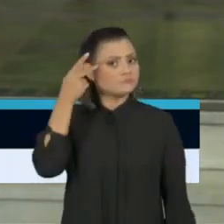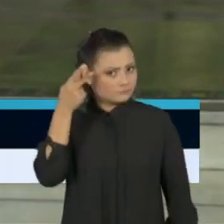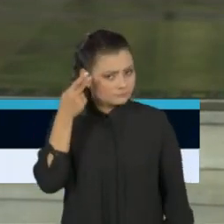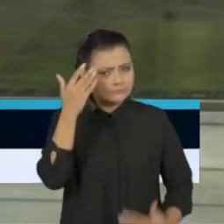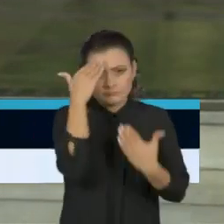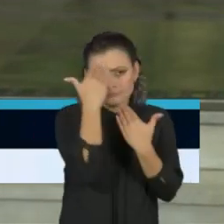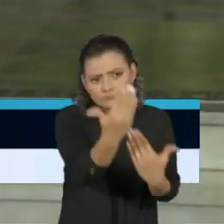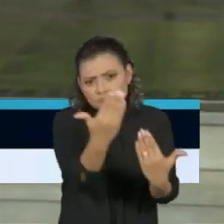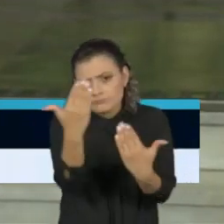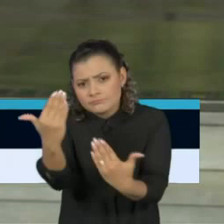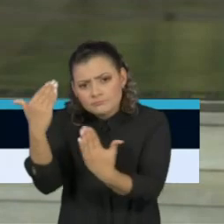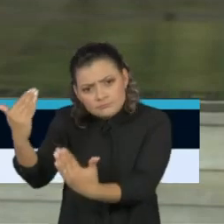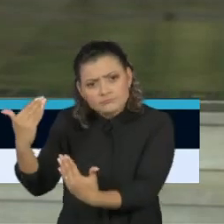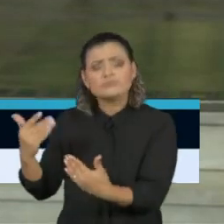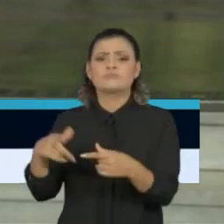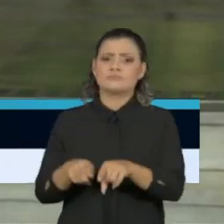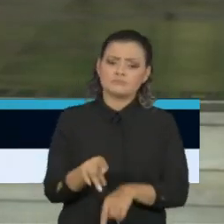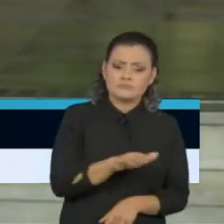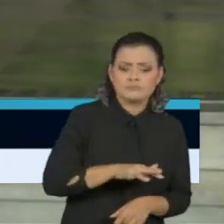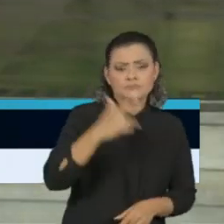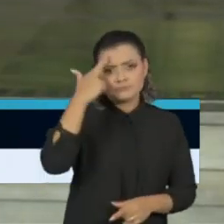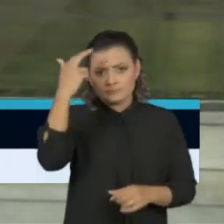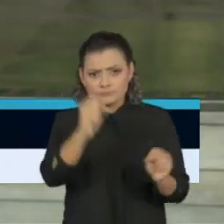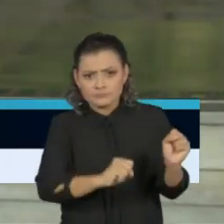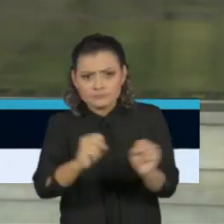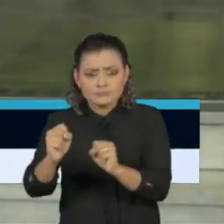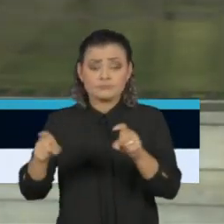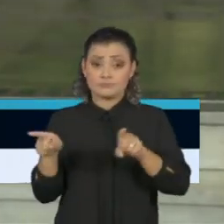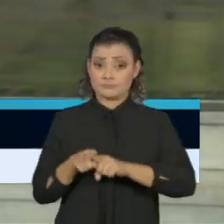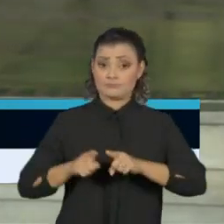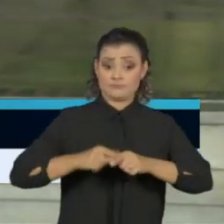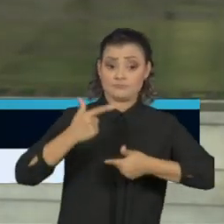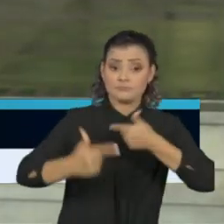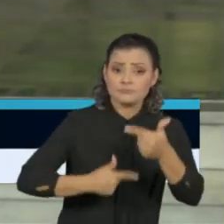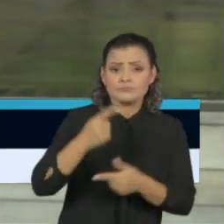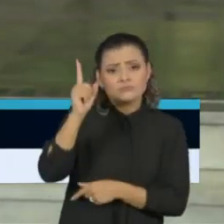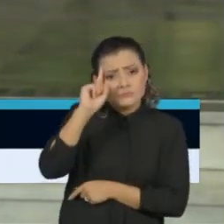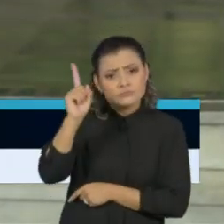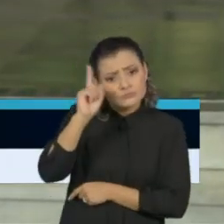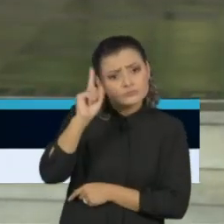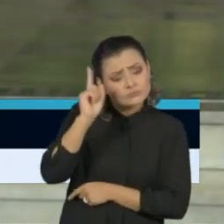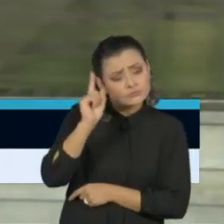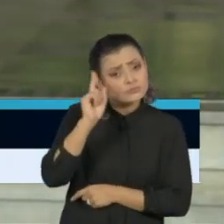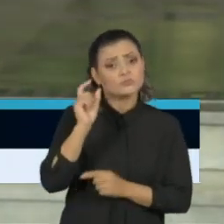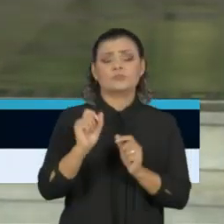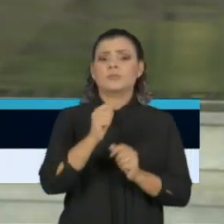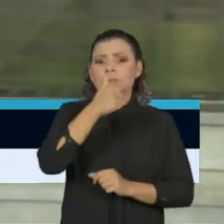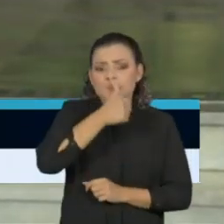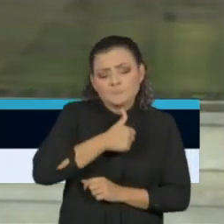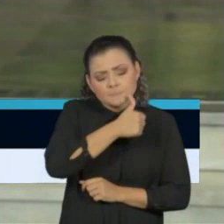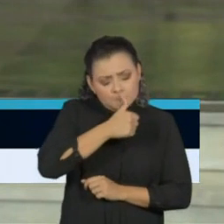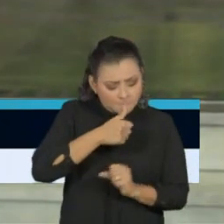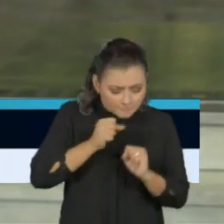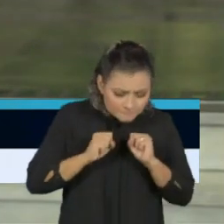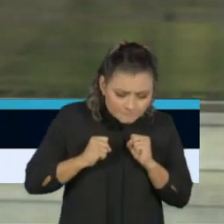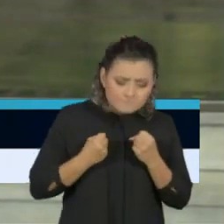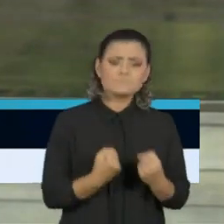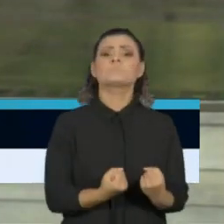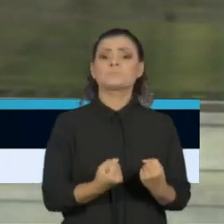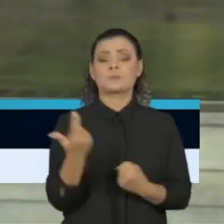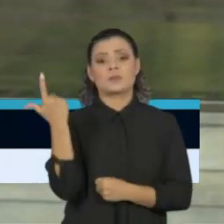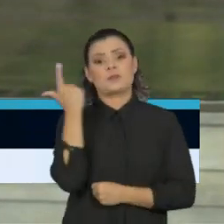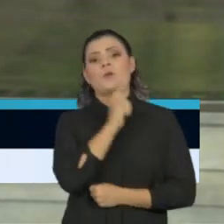todos vocês, aos que dirigem essas empresas e aos que trabalham diariamente, oferecendo o seu sacrifício para que